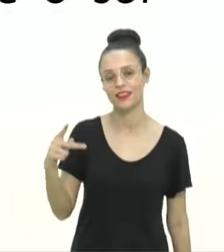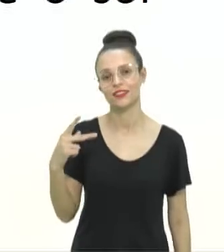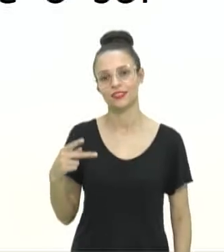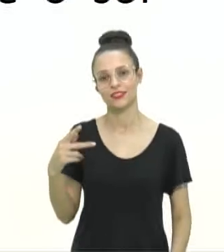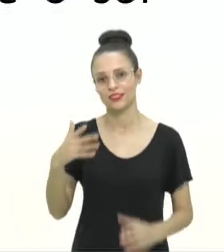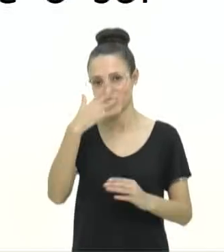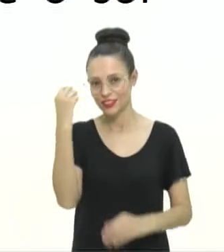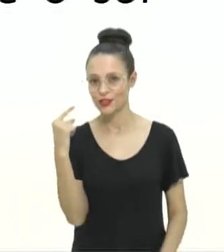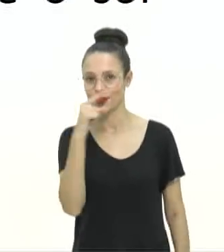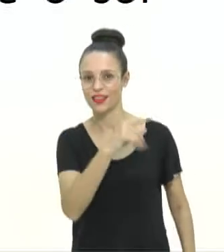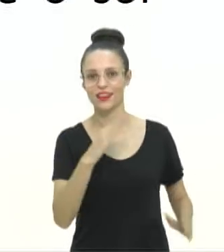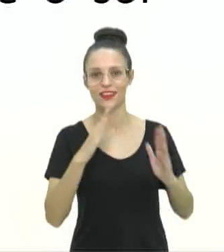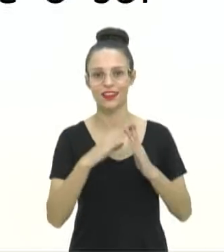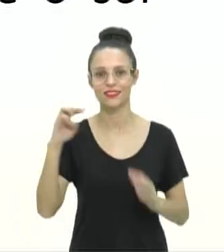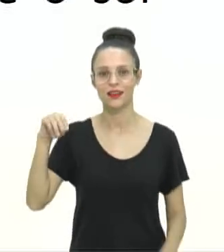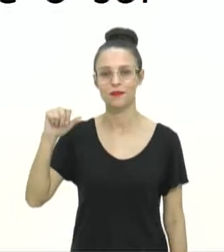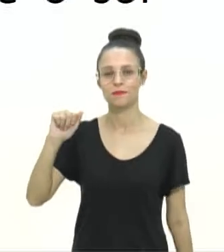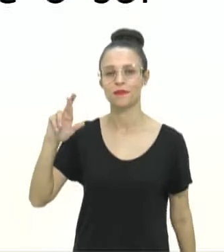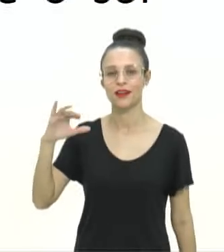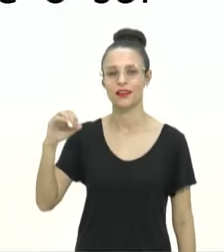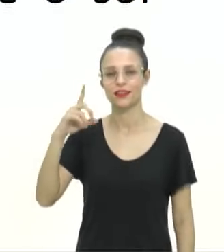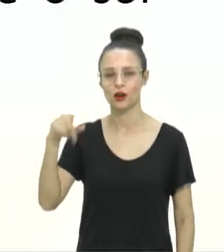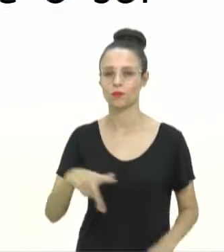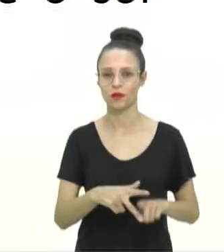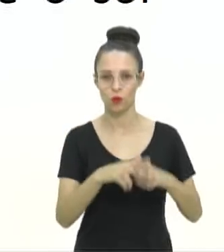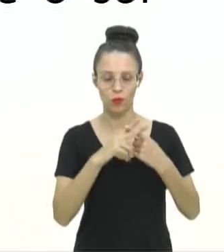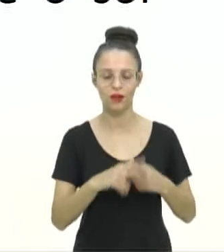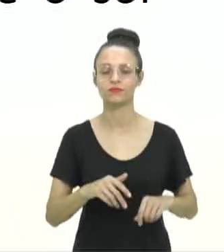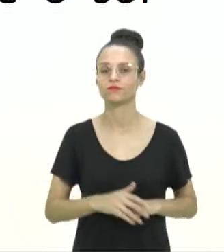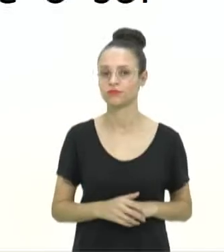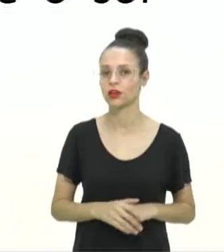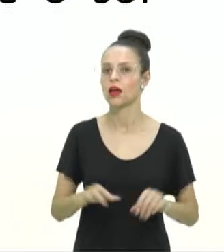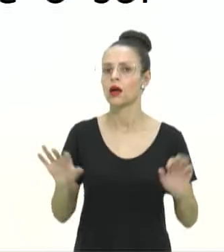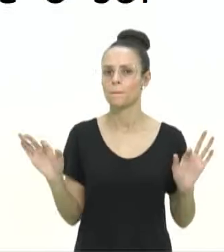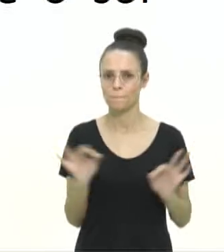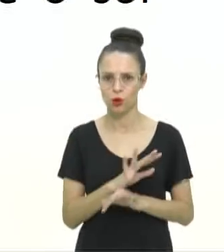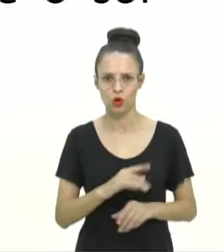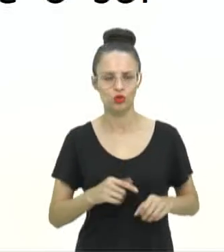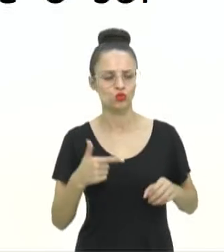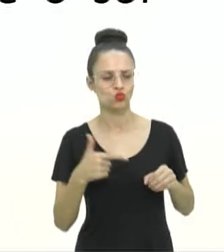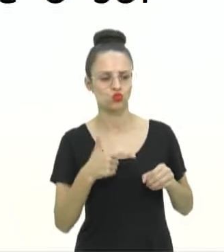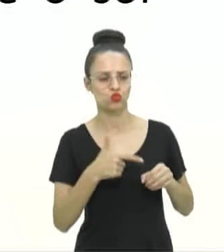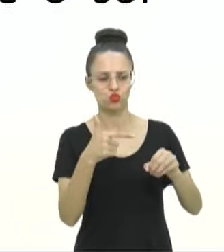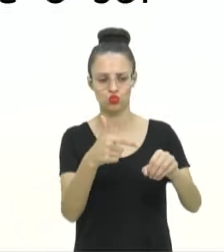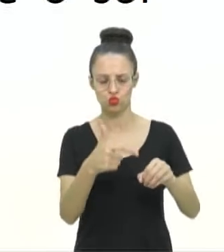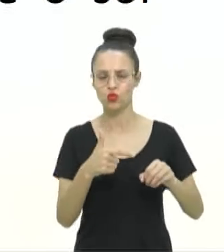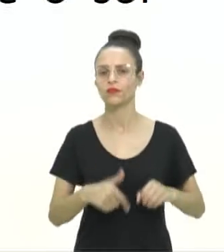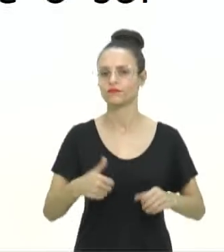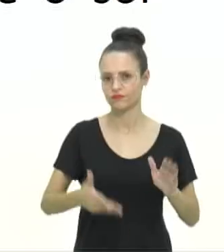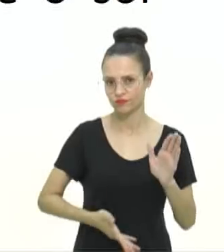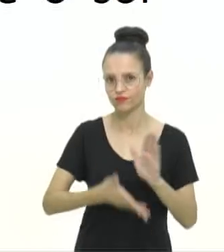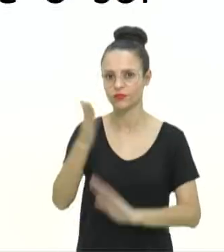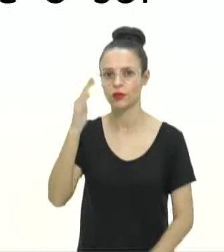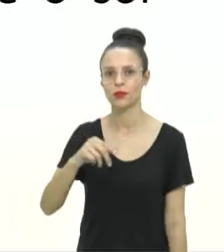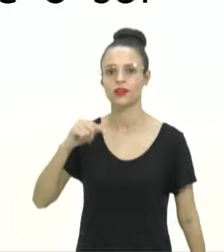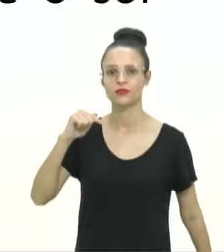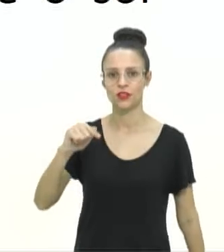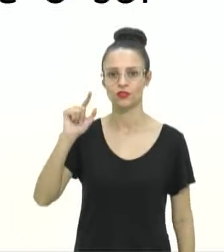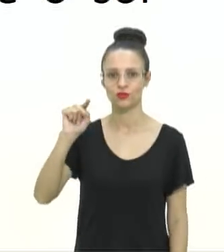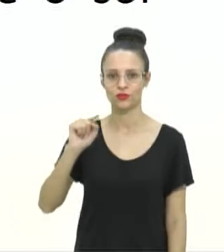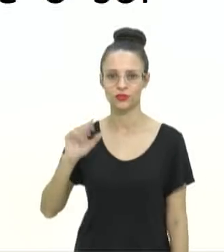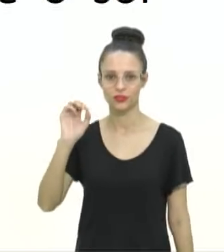do Marcão para uma breve revisão. Após calibrar o pneu no posto, pudemos partir às 7h05 da